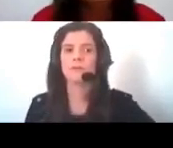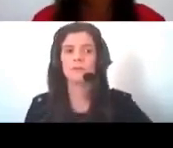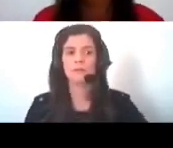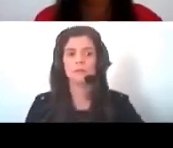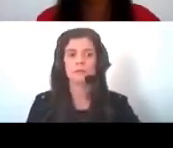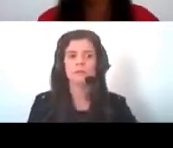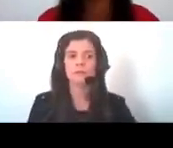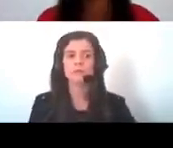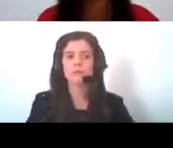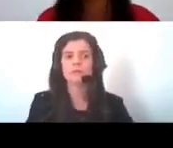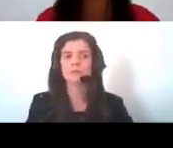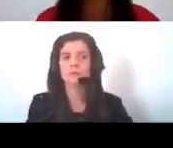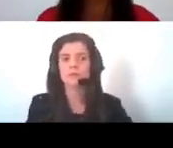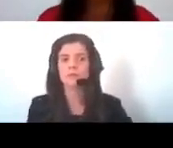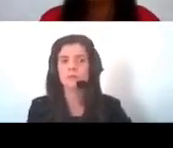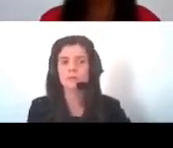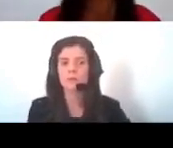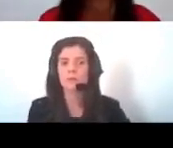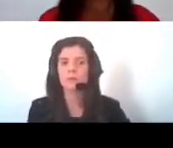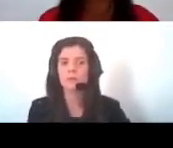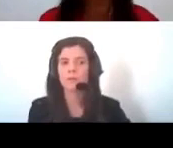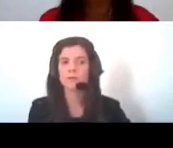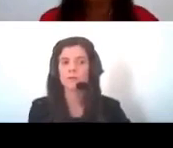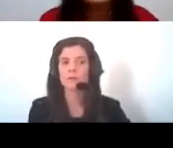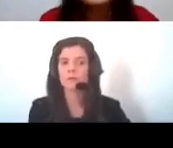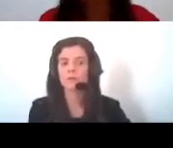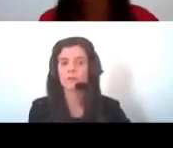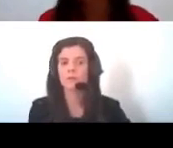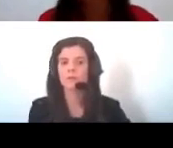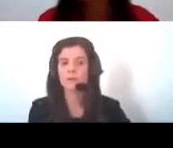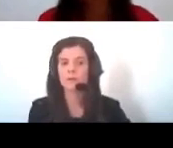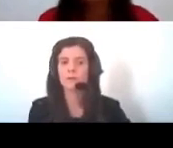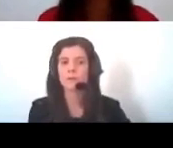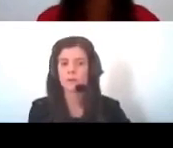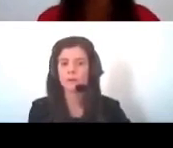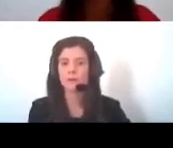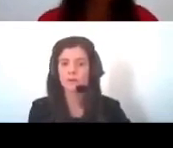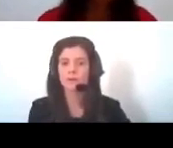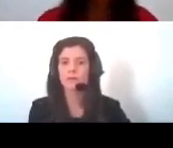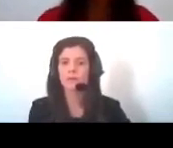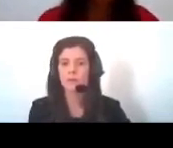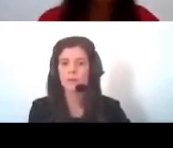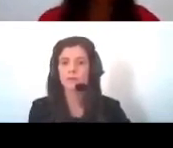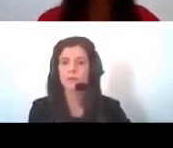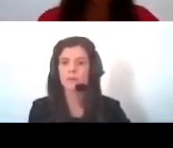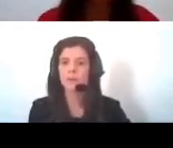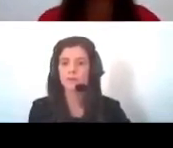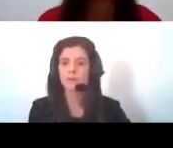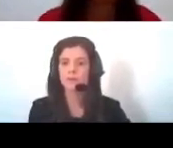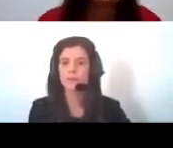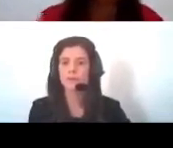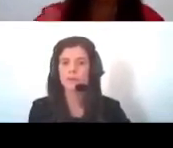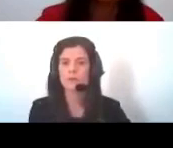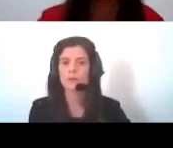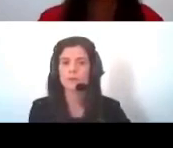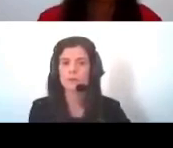estimulem esses servidores com ensino fundamental incompleto e completo a buscar os cursos,